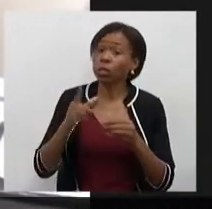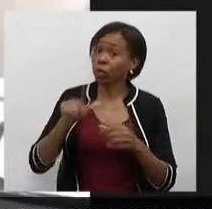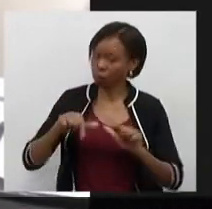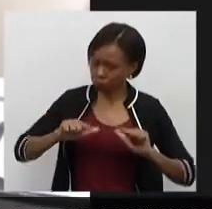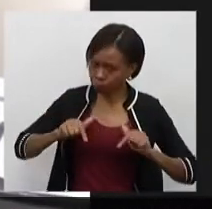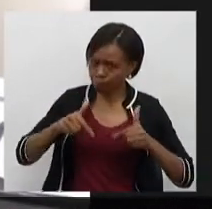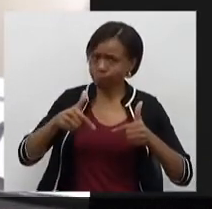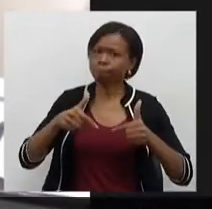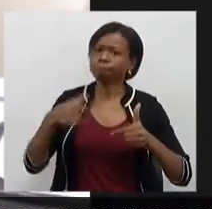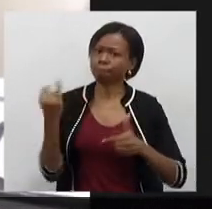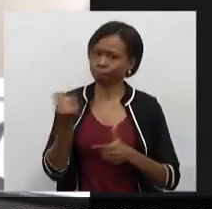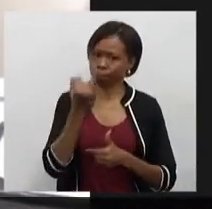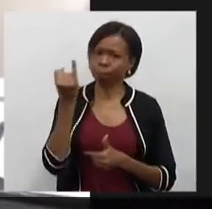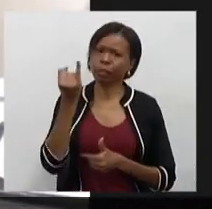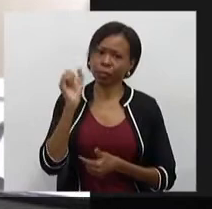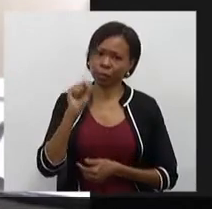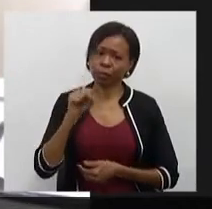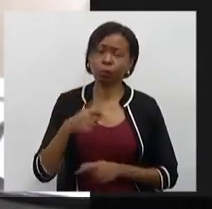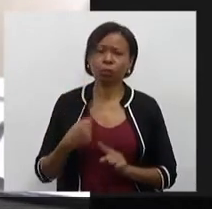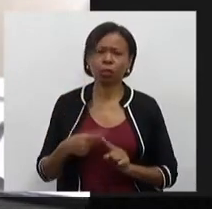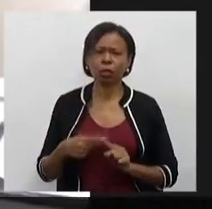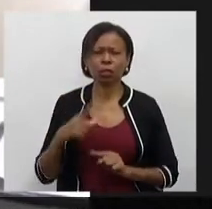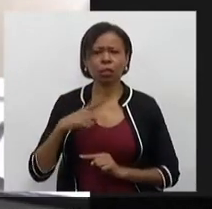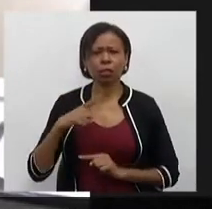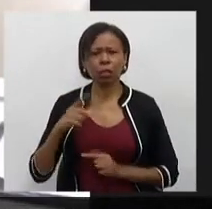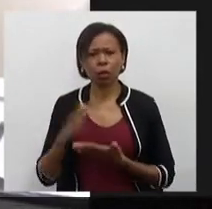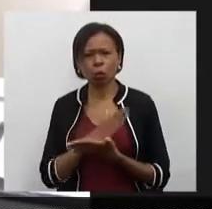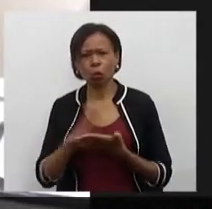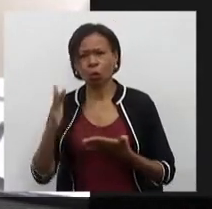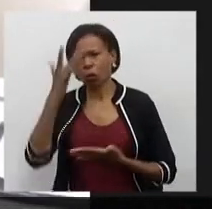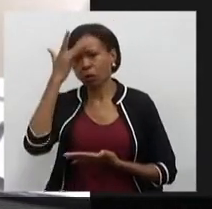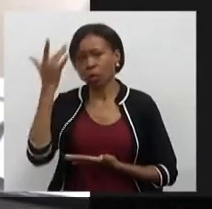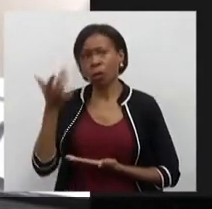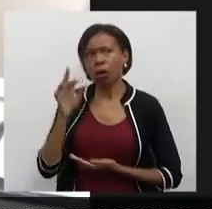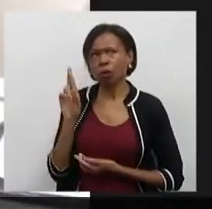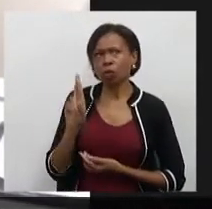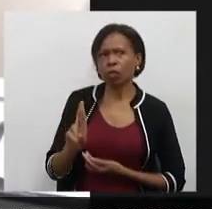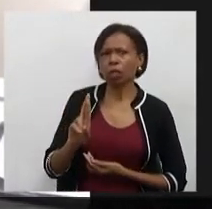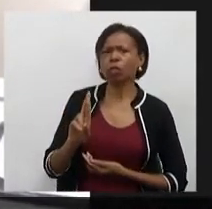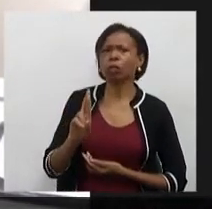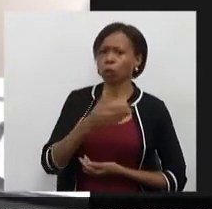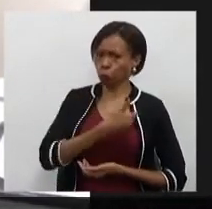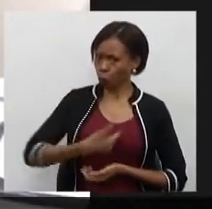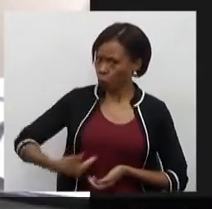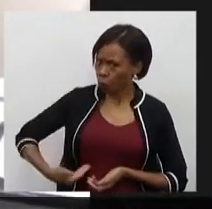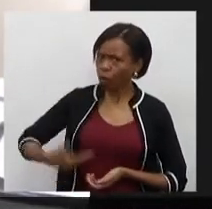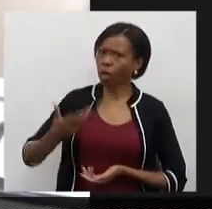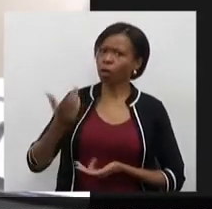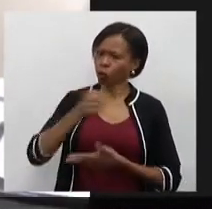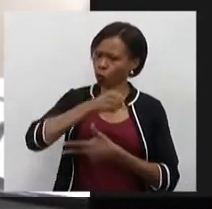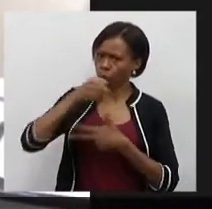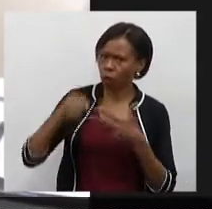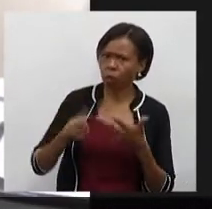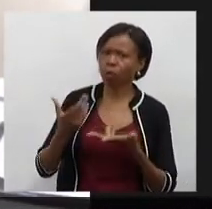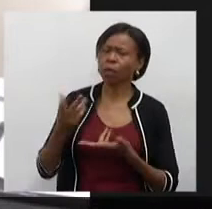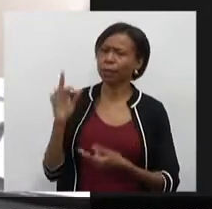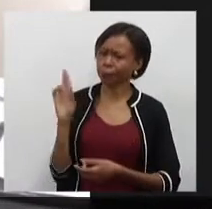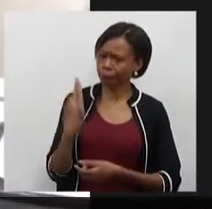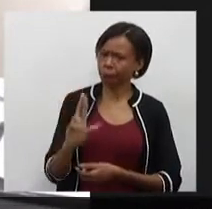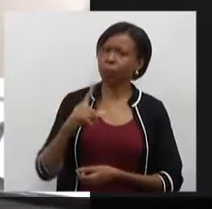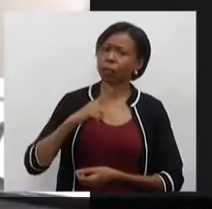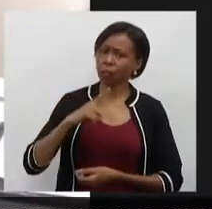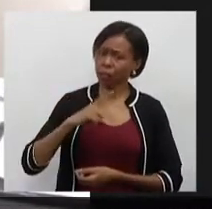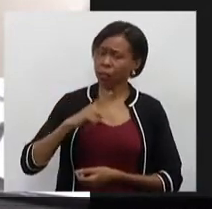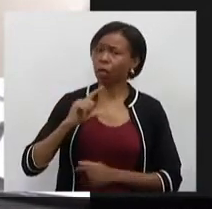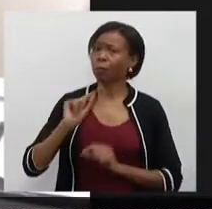nós temos, como representantes do poder público, nós temos a obrigação de nos unirmos para fazer que o